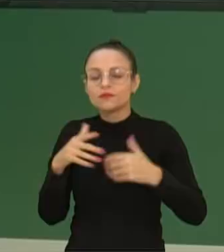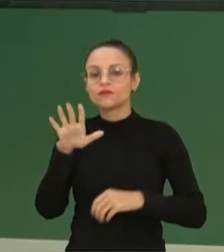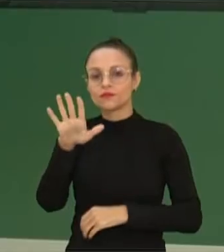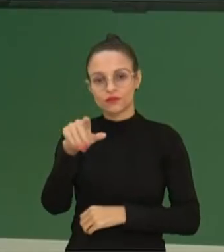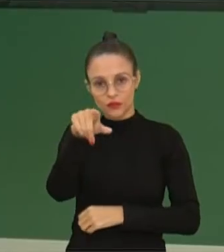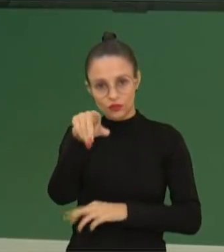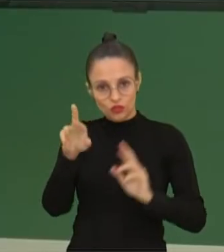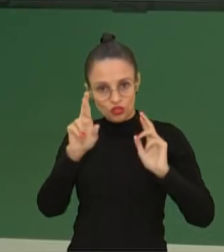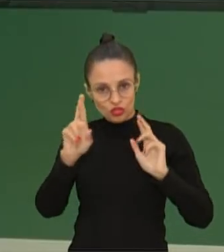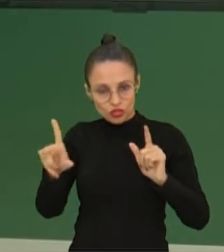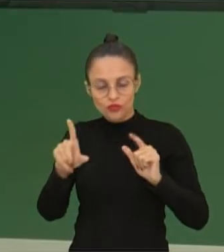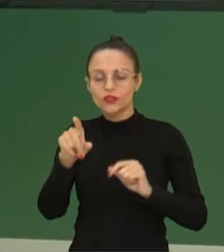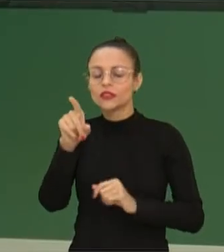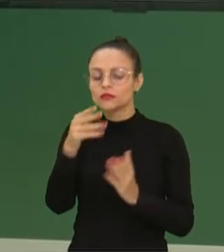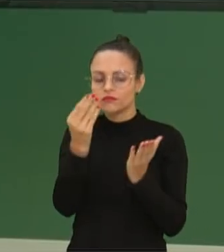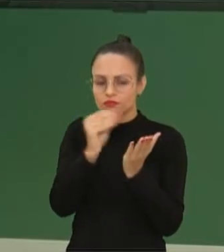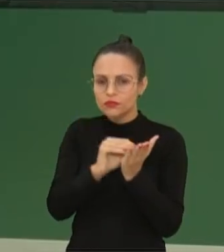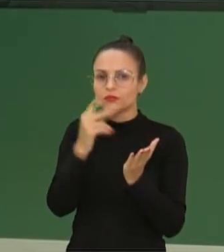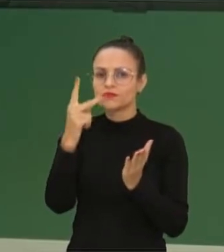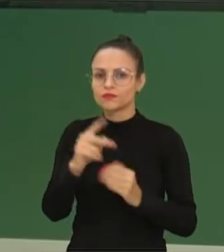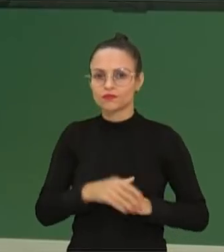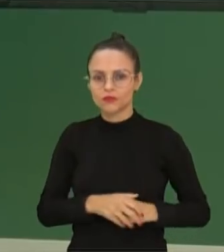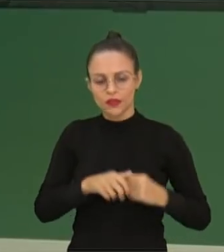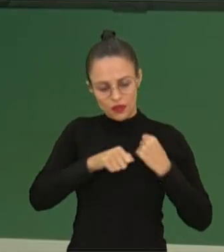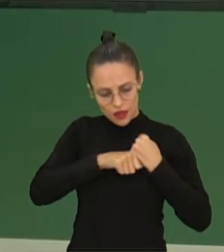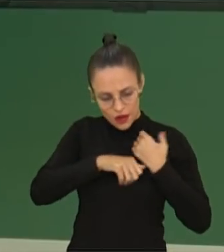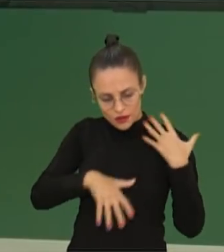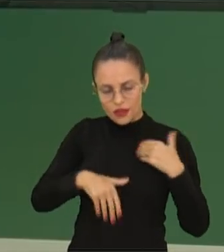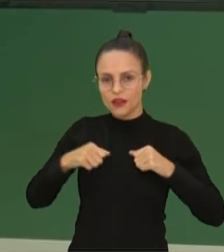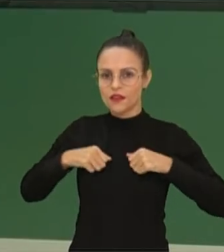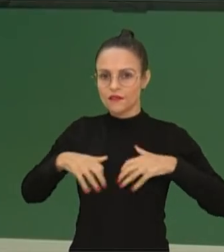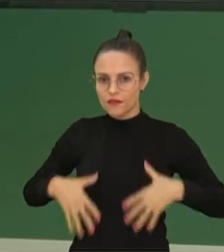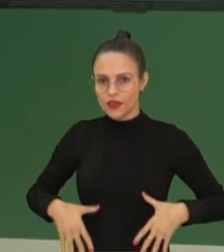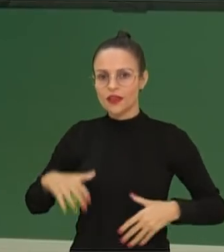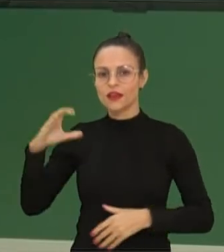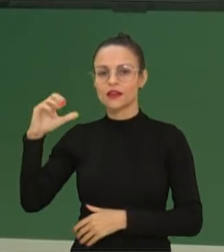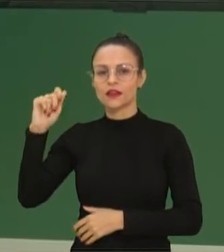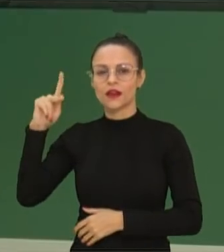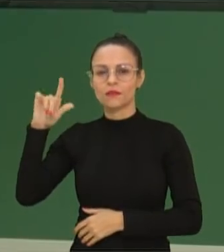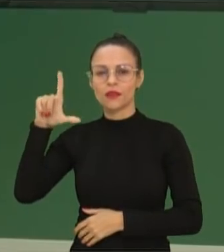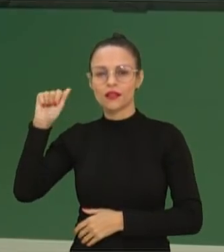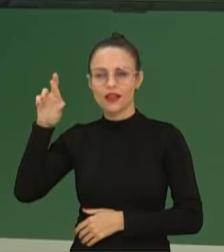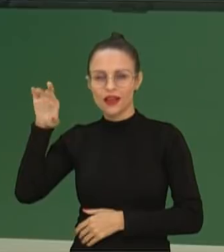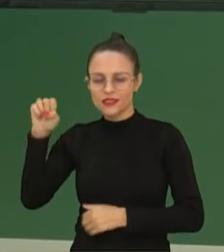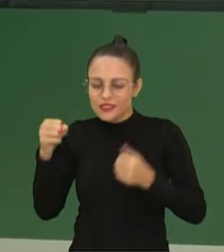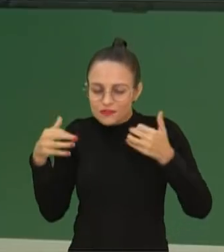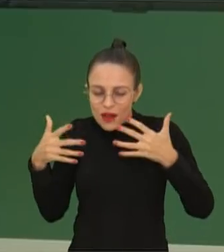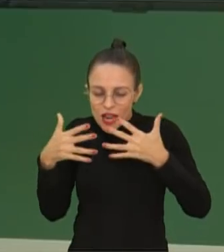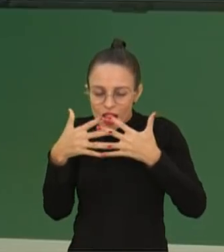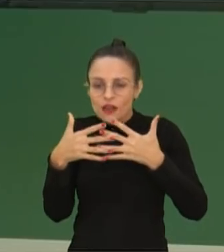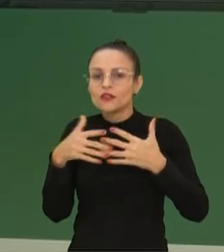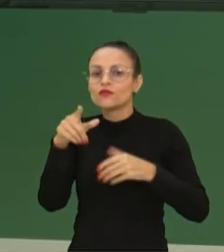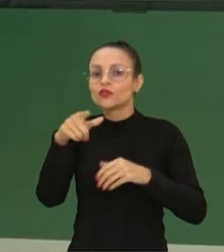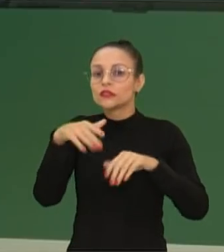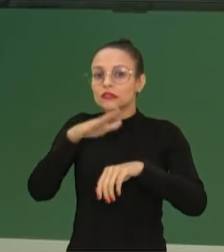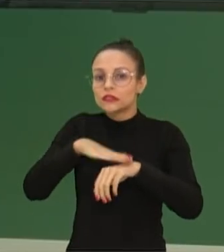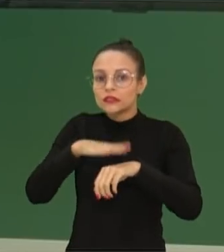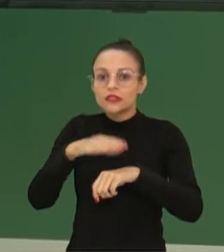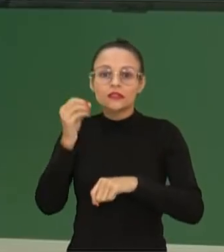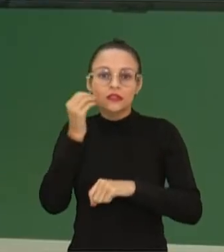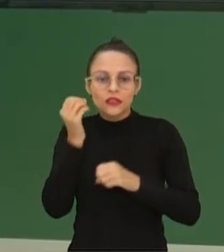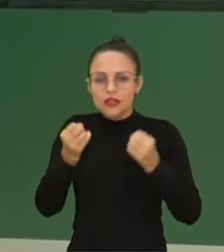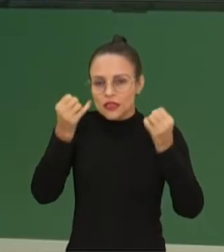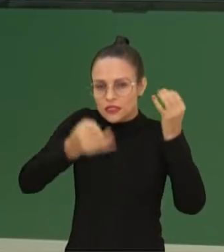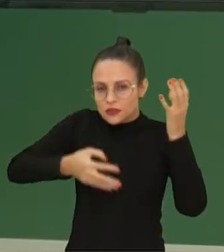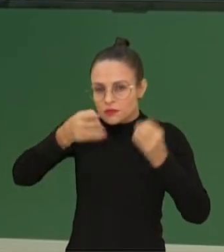no seu caderno, no seu material, artérias, veias e capilares. E aí tenta dizer a diferença do calibre, do